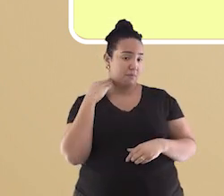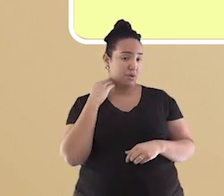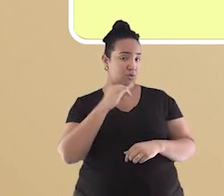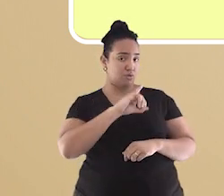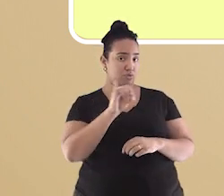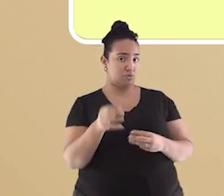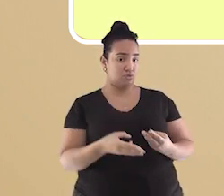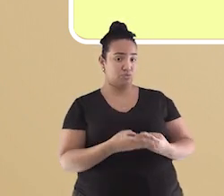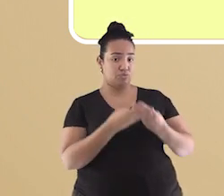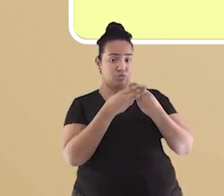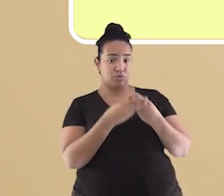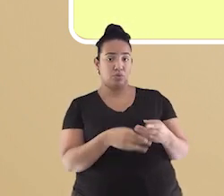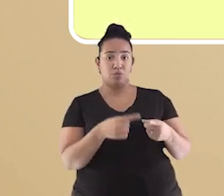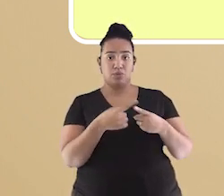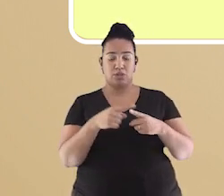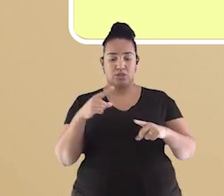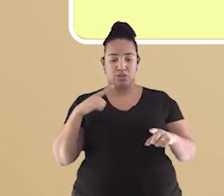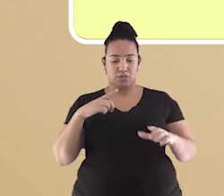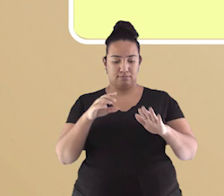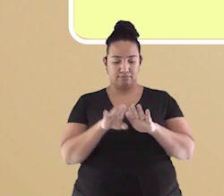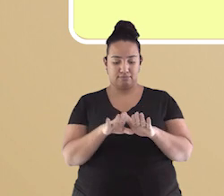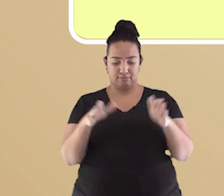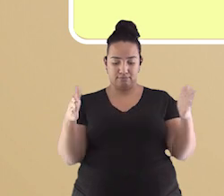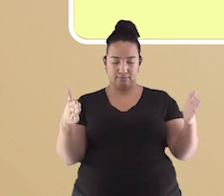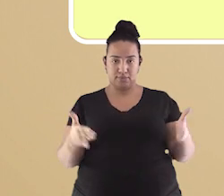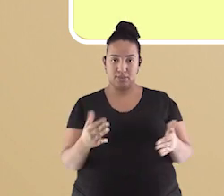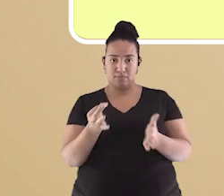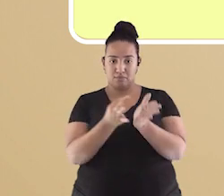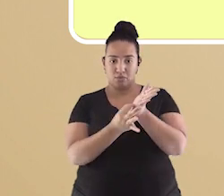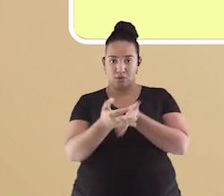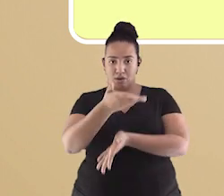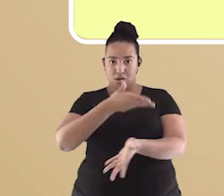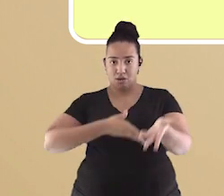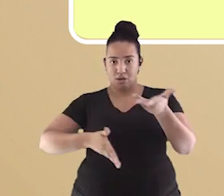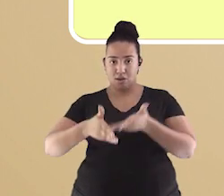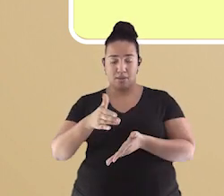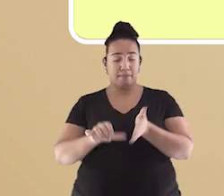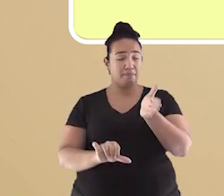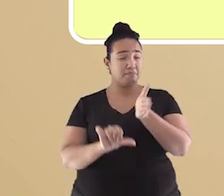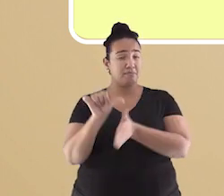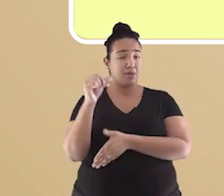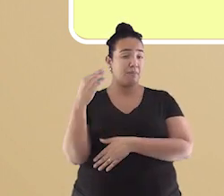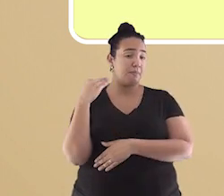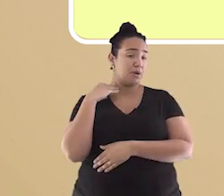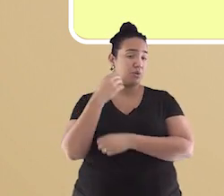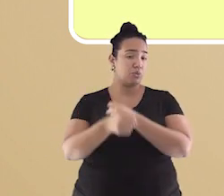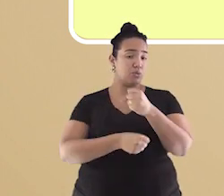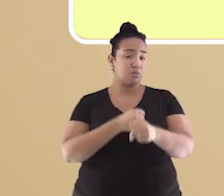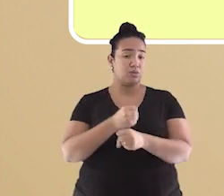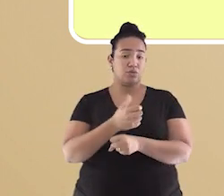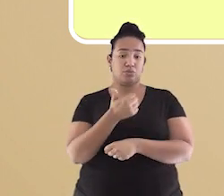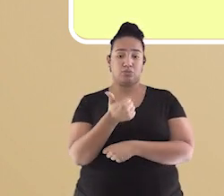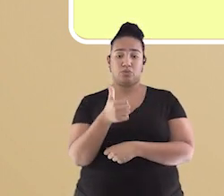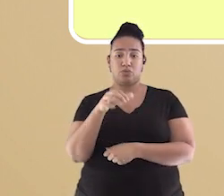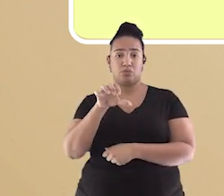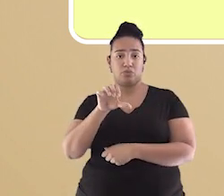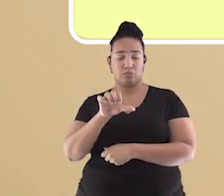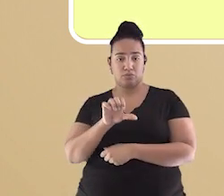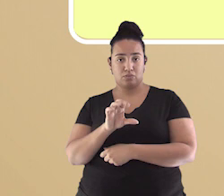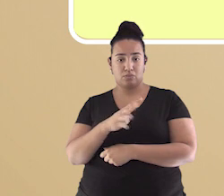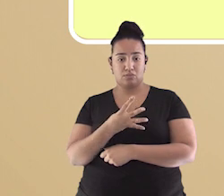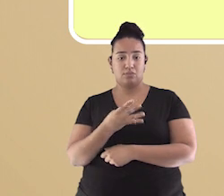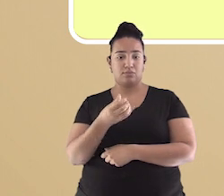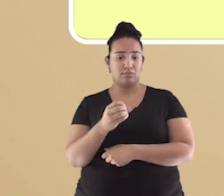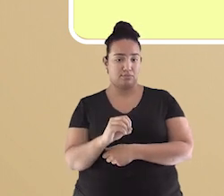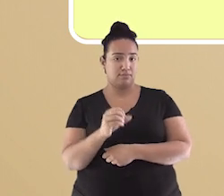da mesa onde eram feitas todas as trocas de moedas. E o primeiro banco surgiu em 1406, na cidade de Gênova, lá